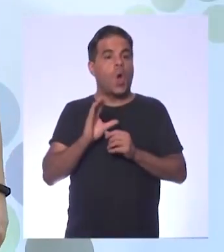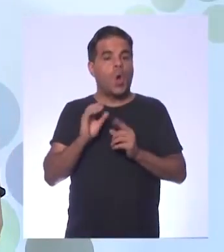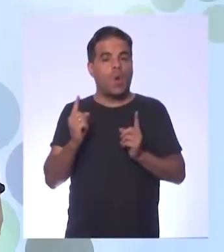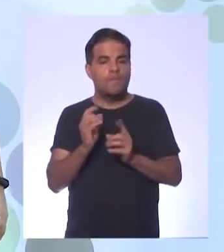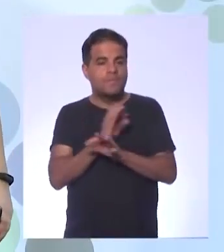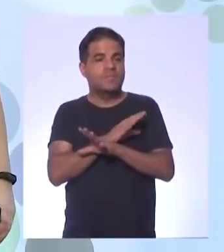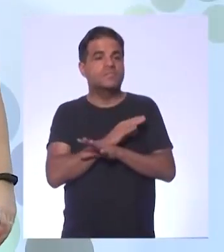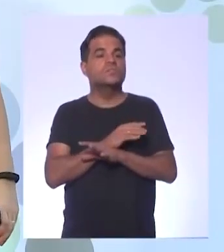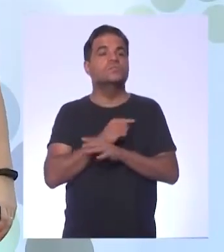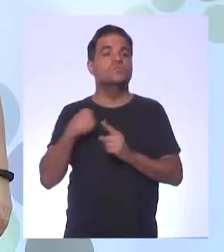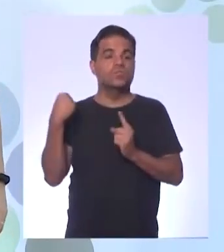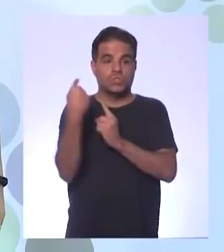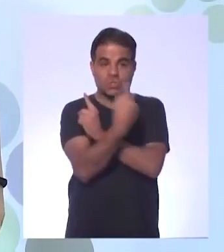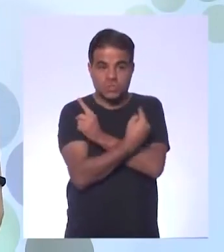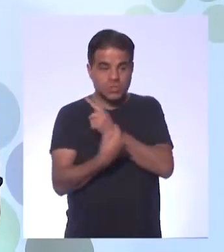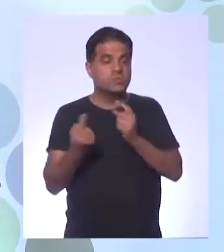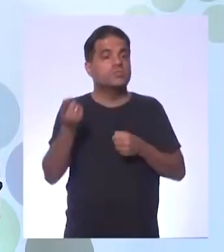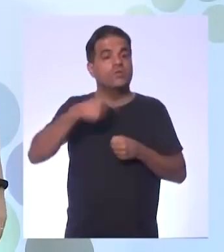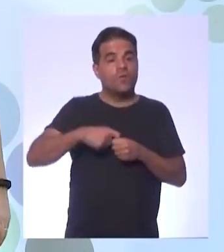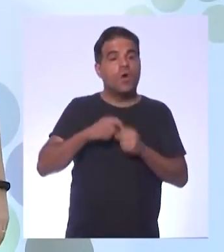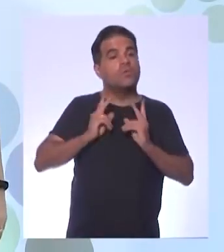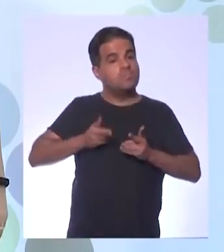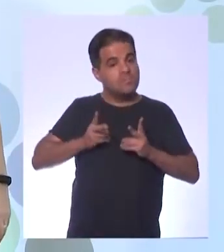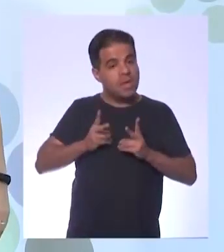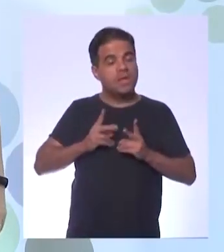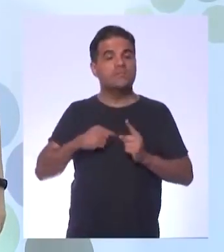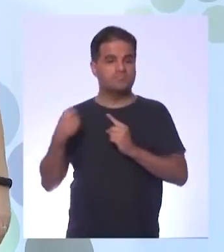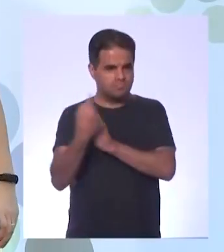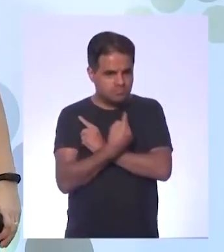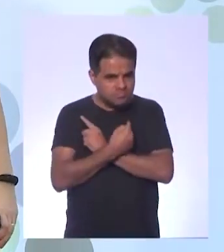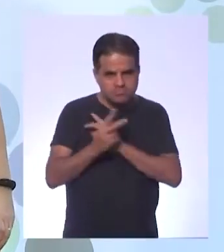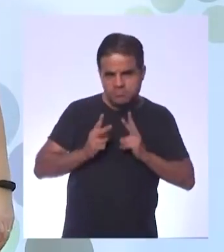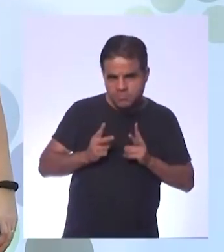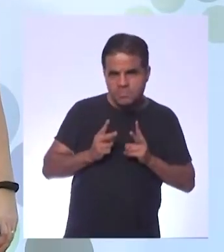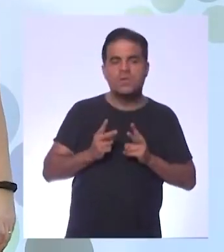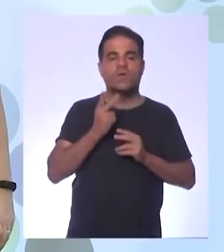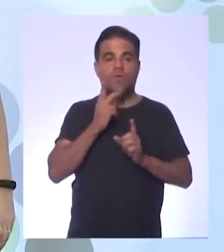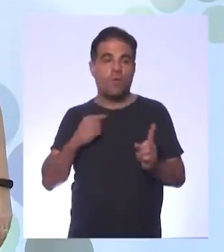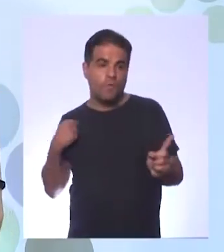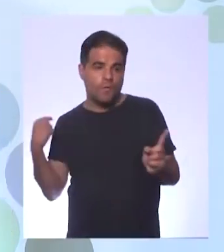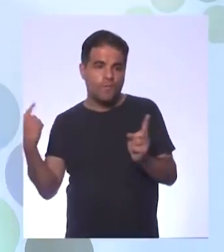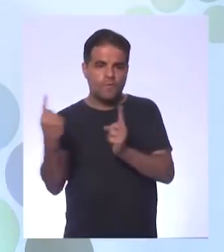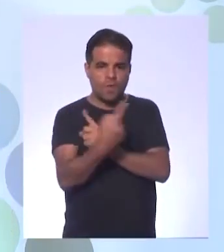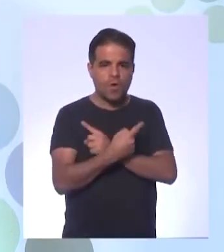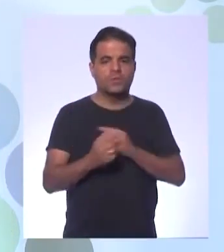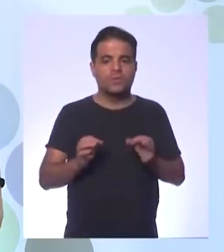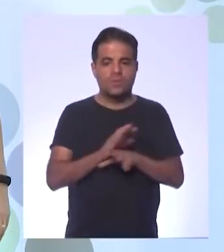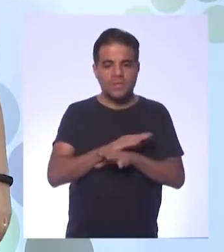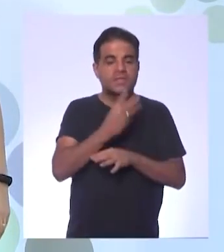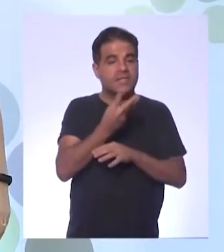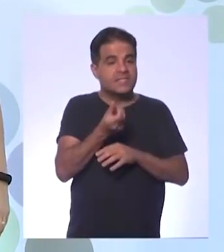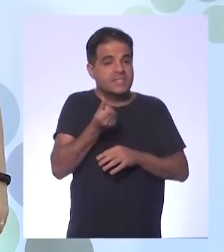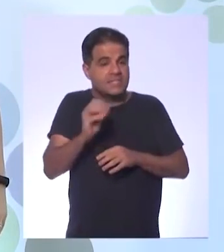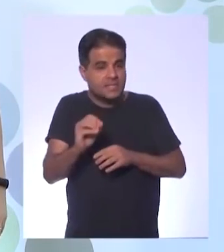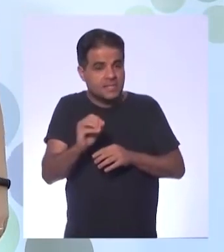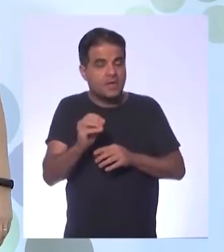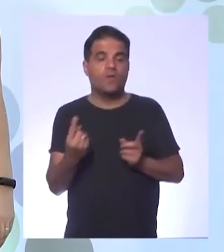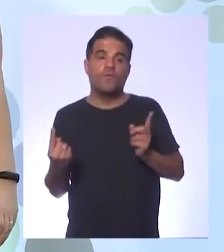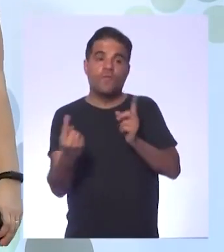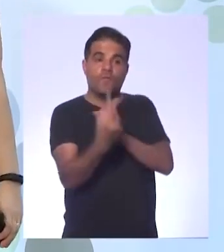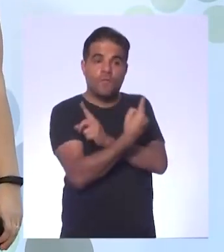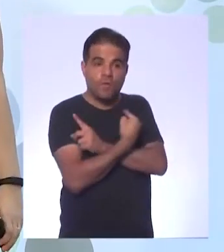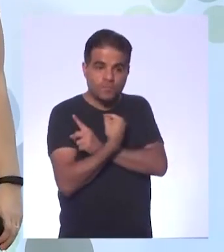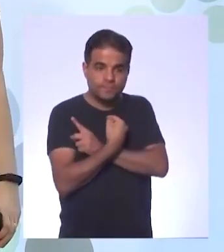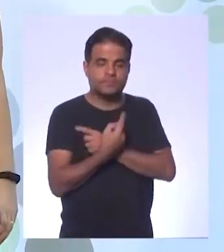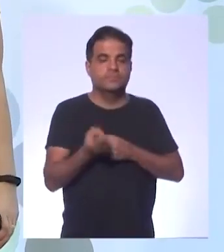numa posição, a gente gira e volta para a mesma posição? Isso mesmo. Então, falou volta completa, 360 graus, voltei para a mesma